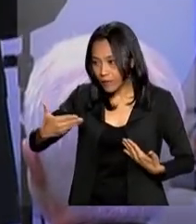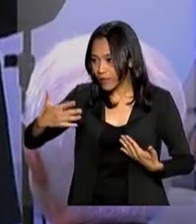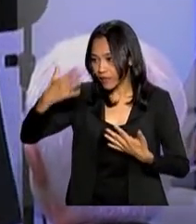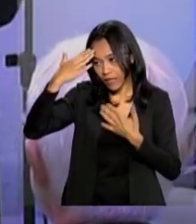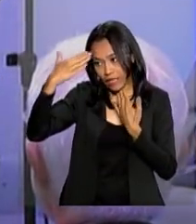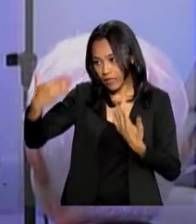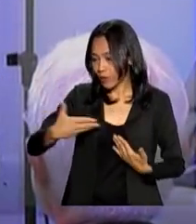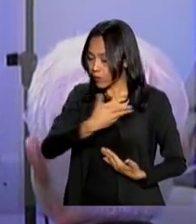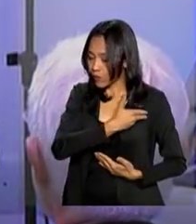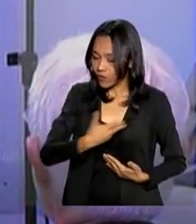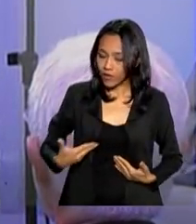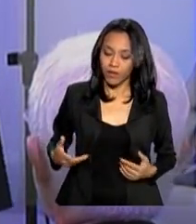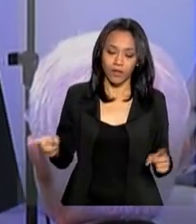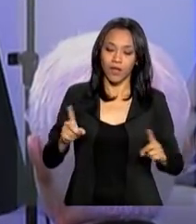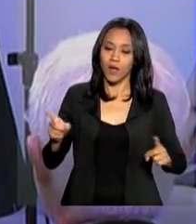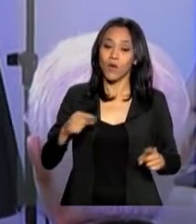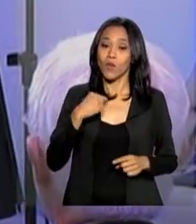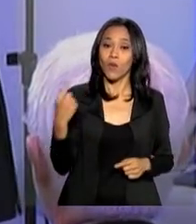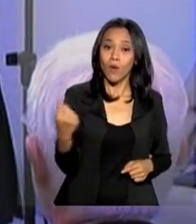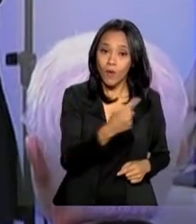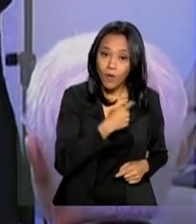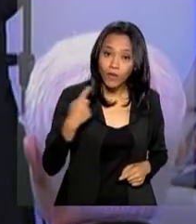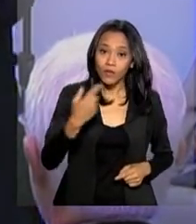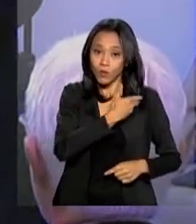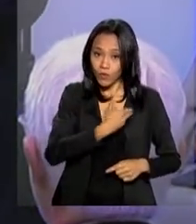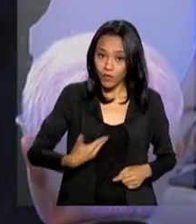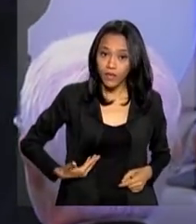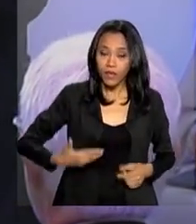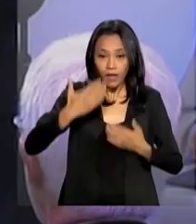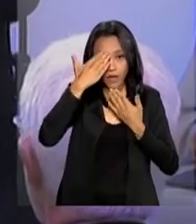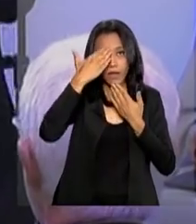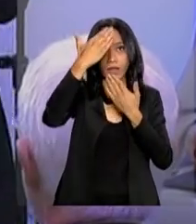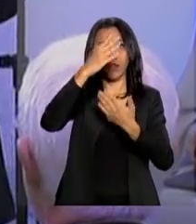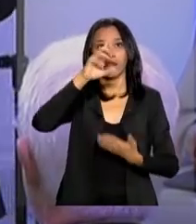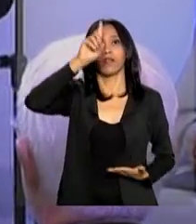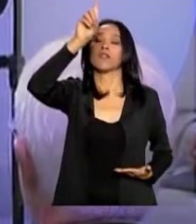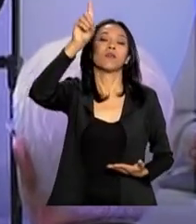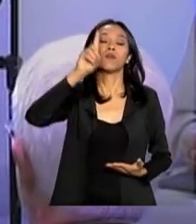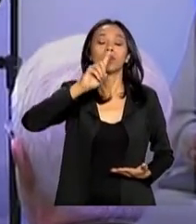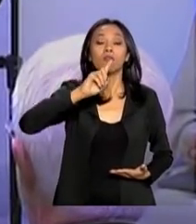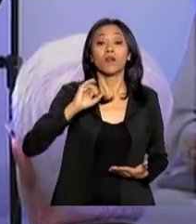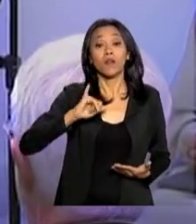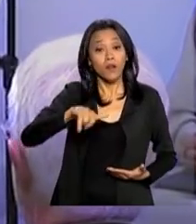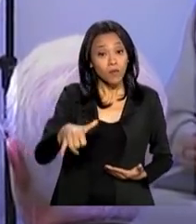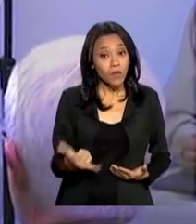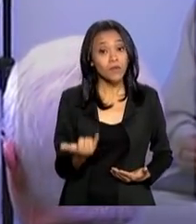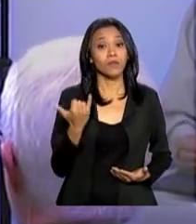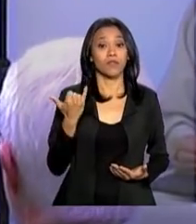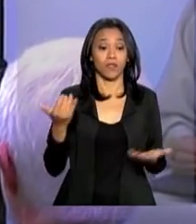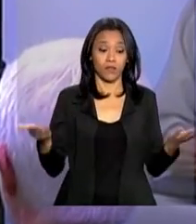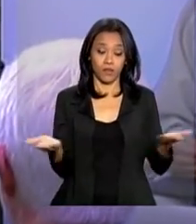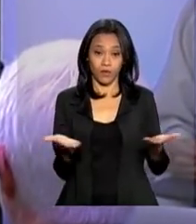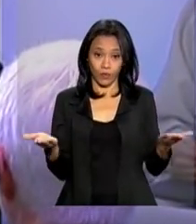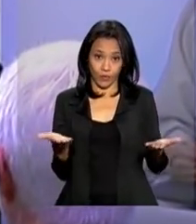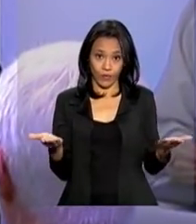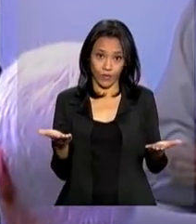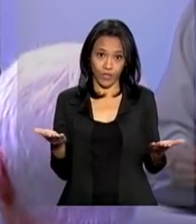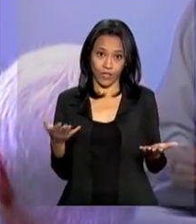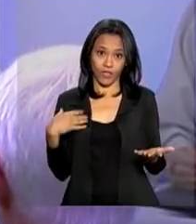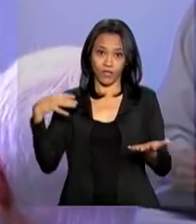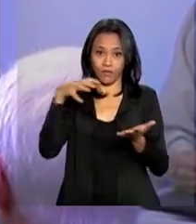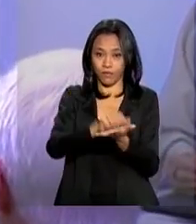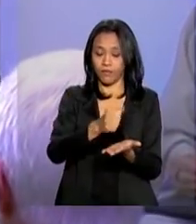governo. Somos nós, do governo, que devemos agradecer a Deus pela oportunidade que nos deu de agora, ocupando o